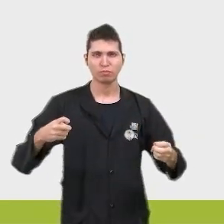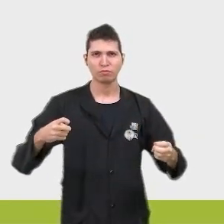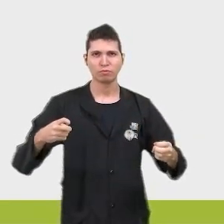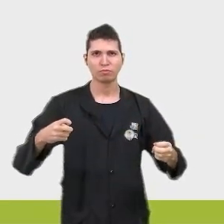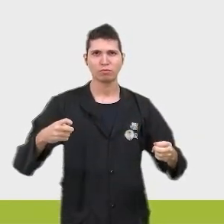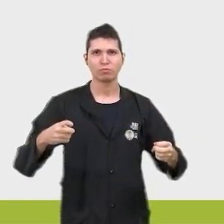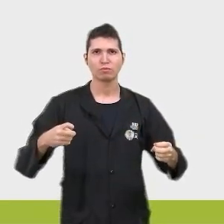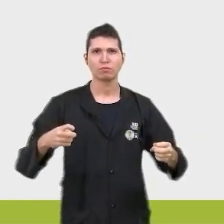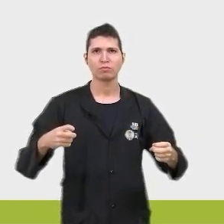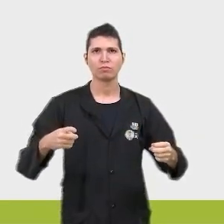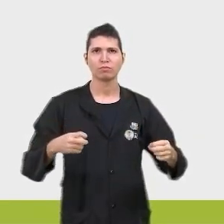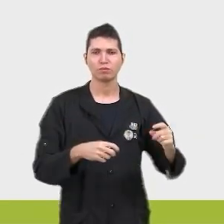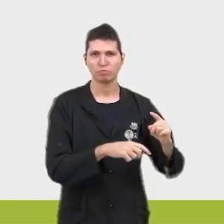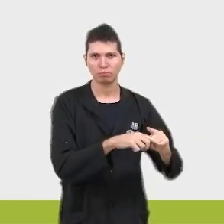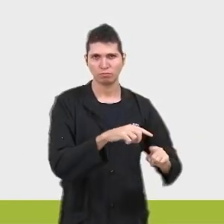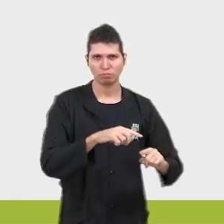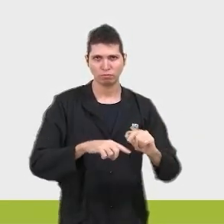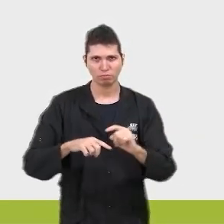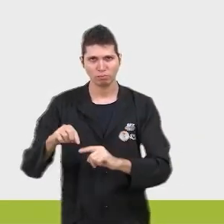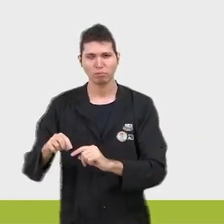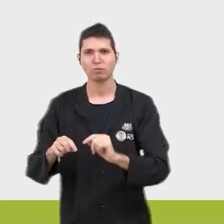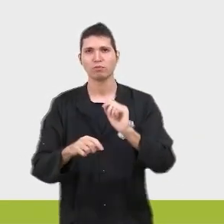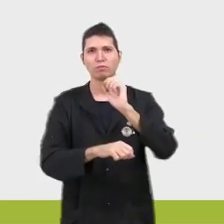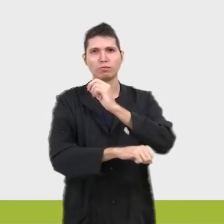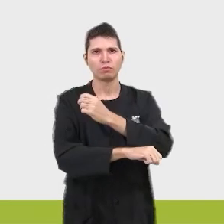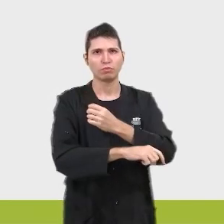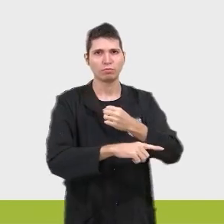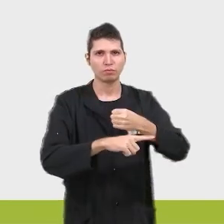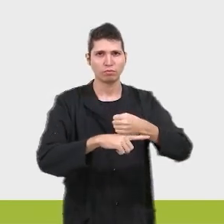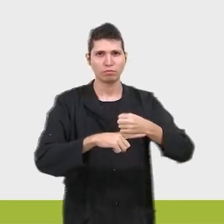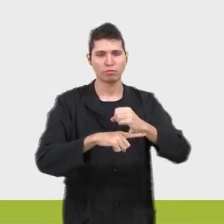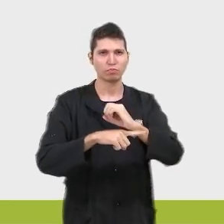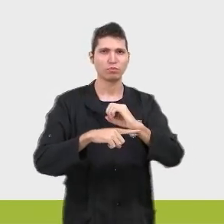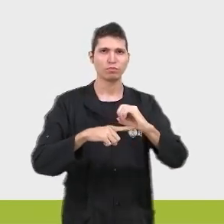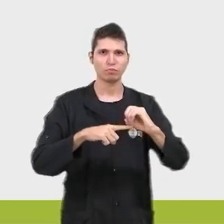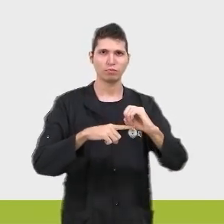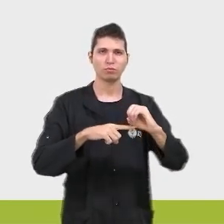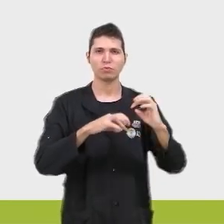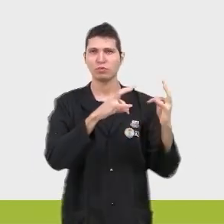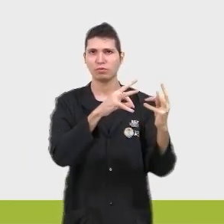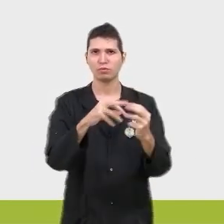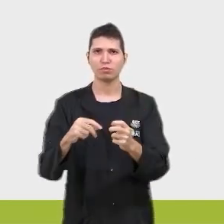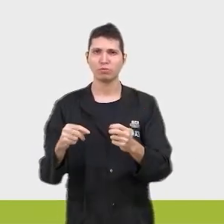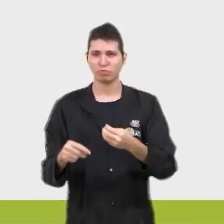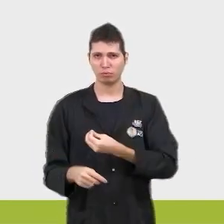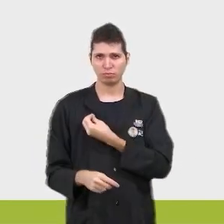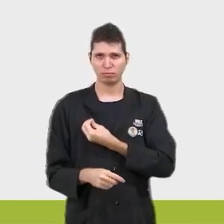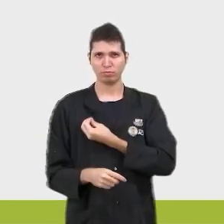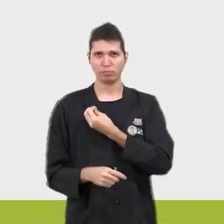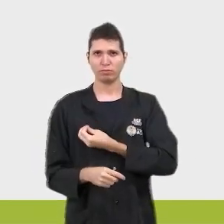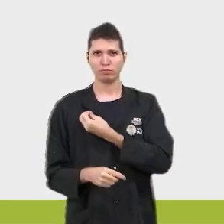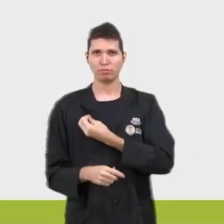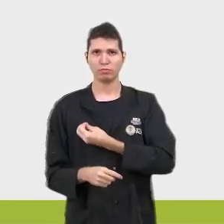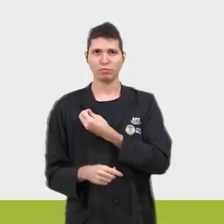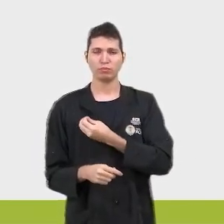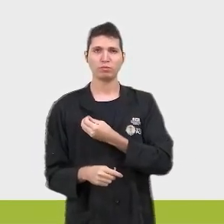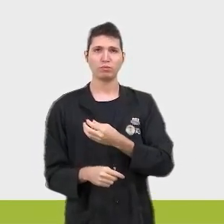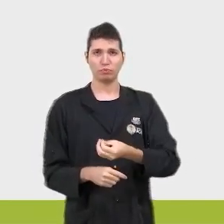produzindo matéria orgânica para todos esses outros seres. Ou seja, são seres que fazem a